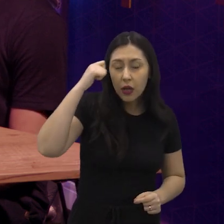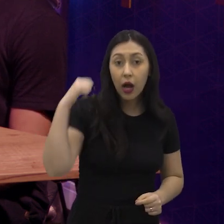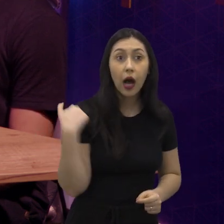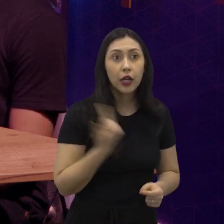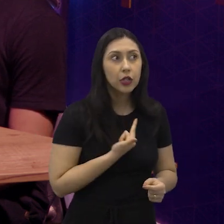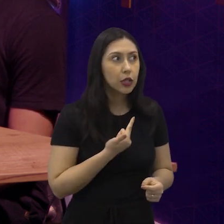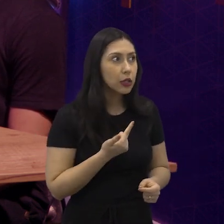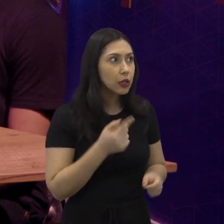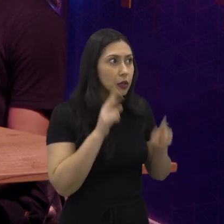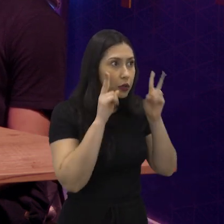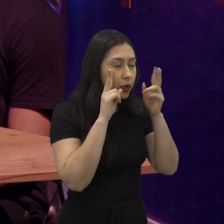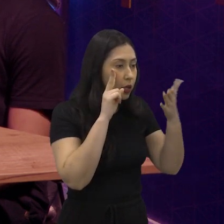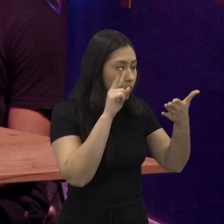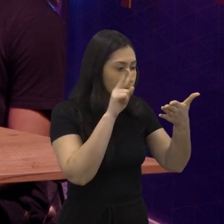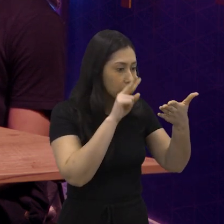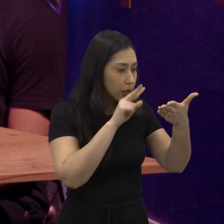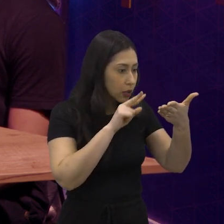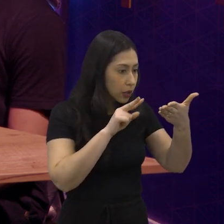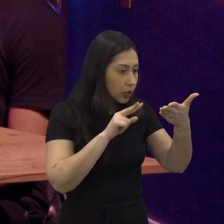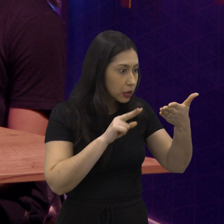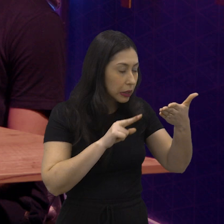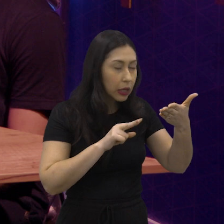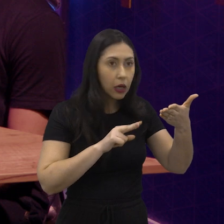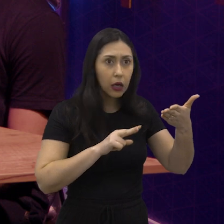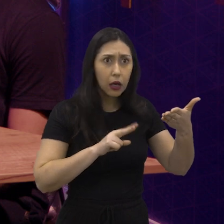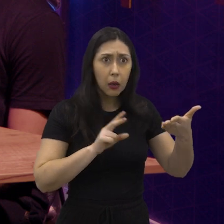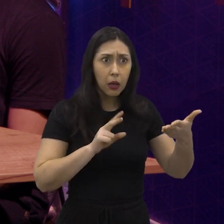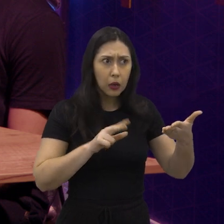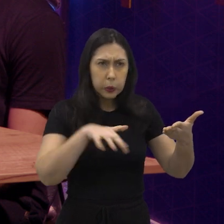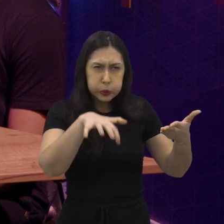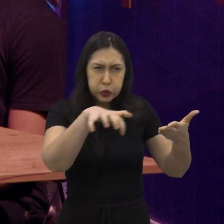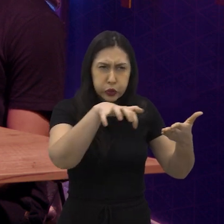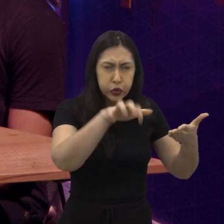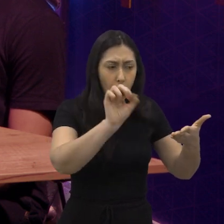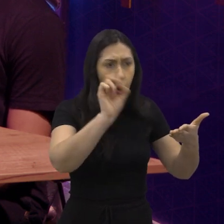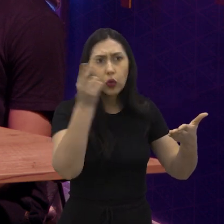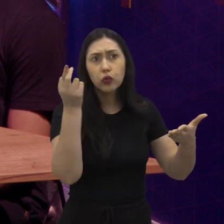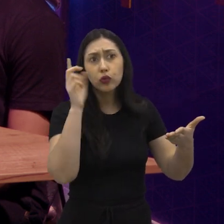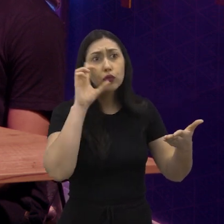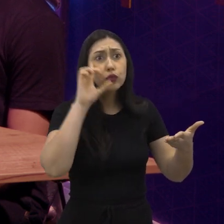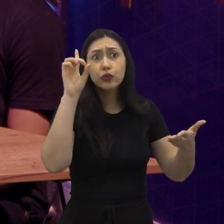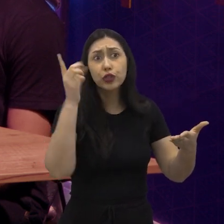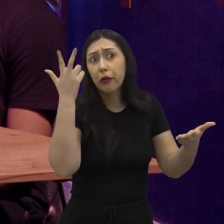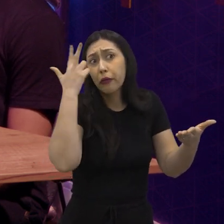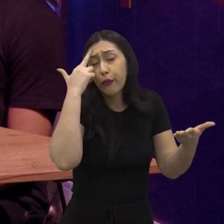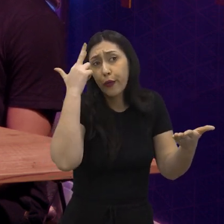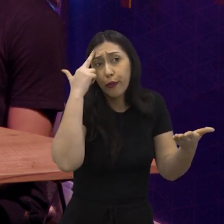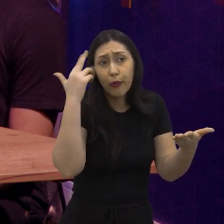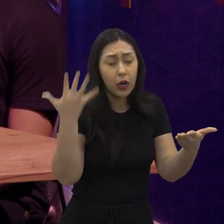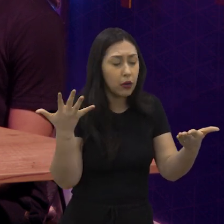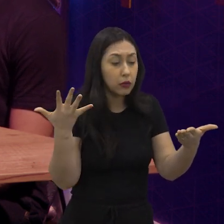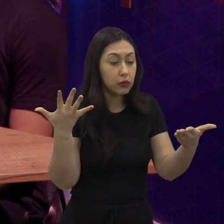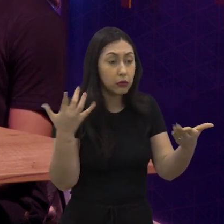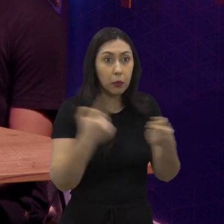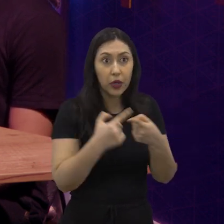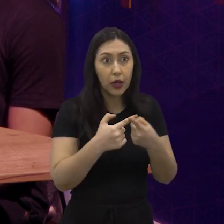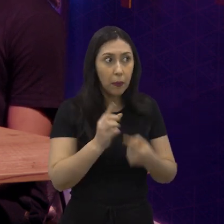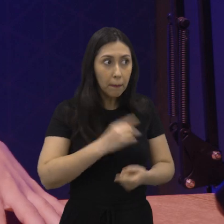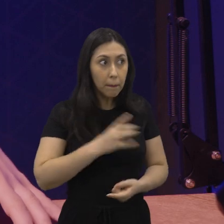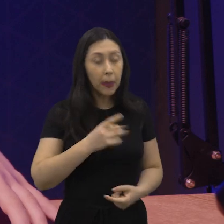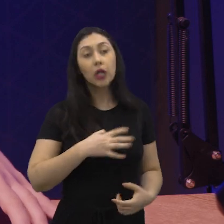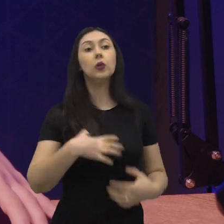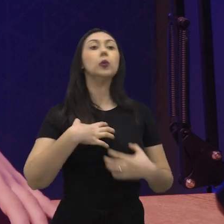vendo ali, você não sabe se é um terror ou se é só mais um dia na vida daquele ser humano,